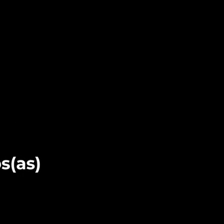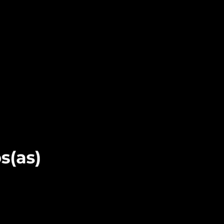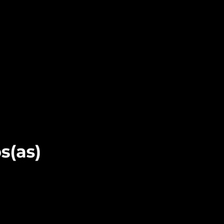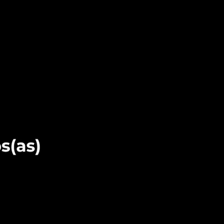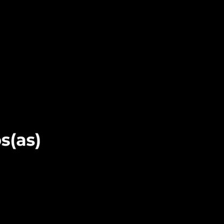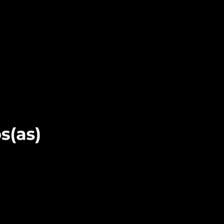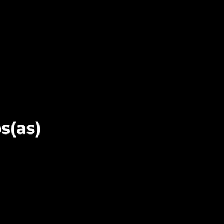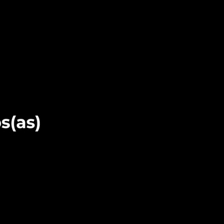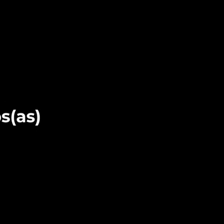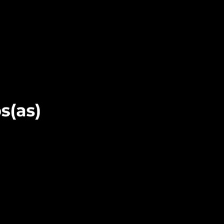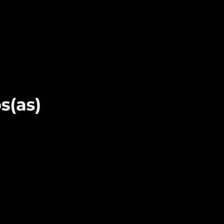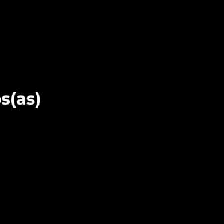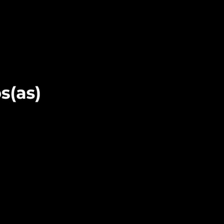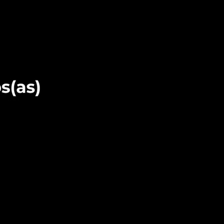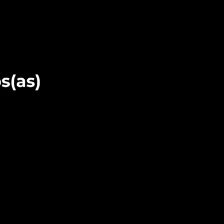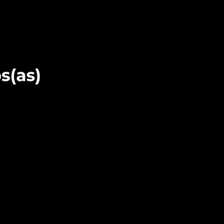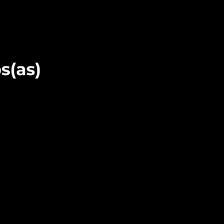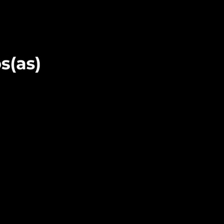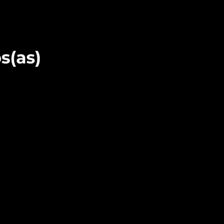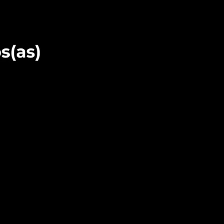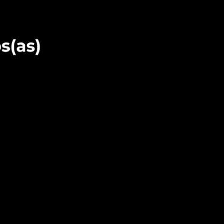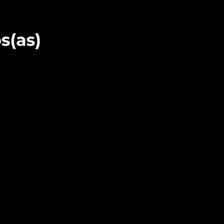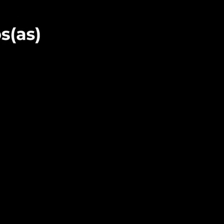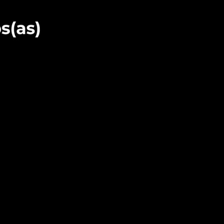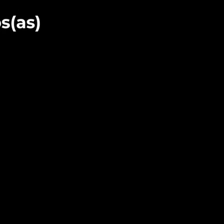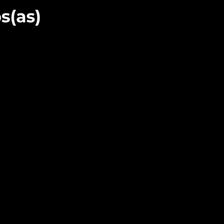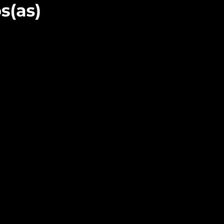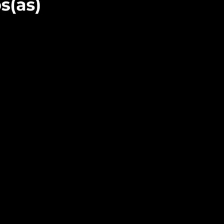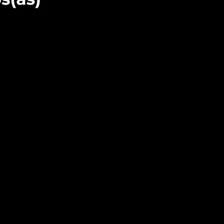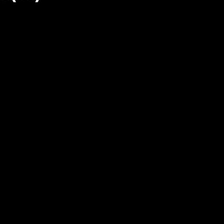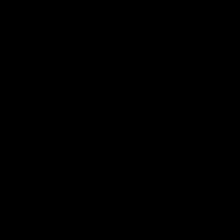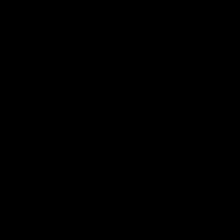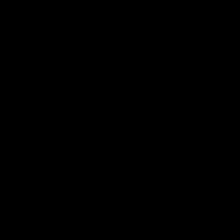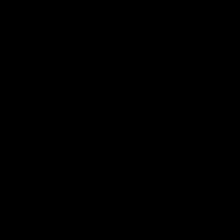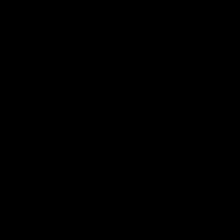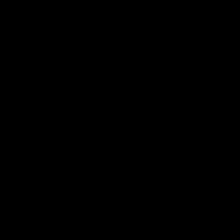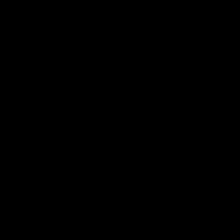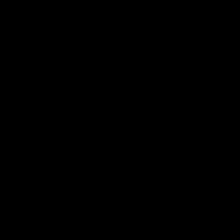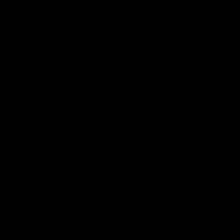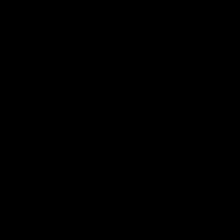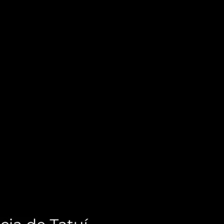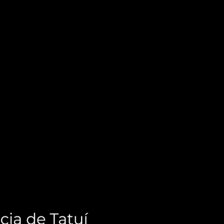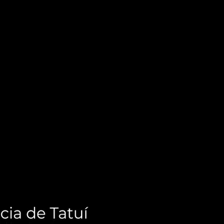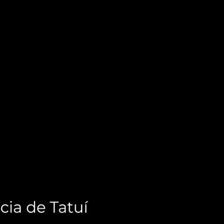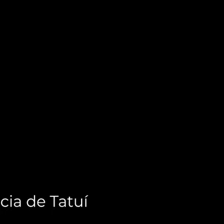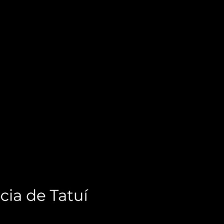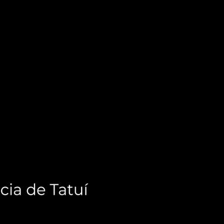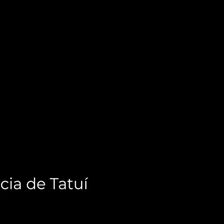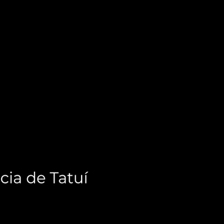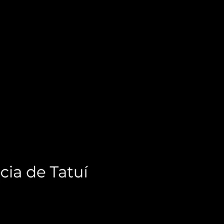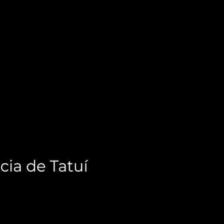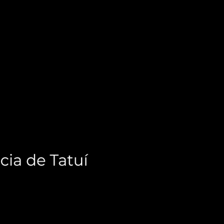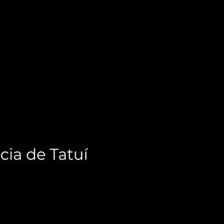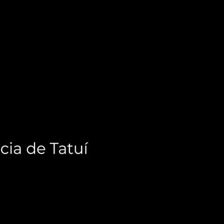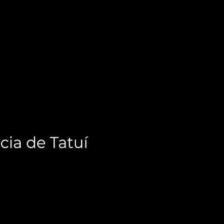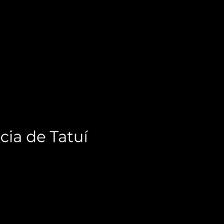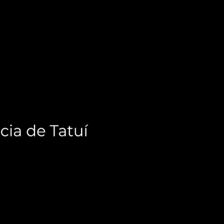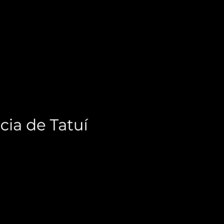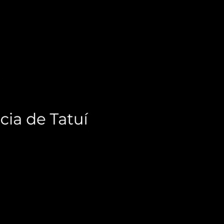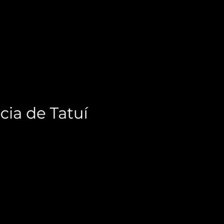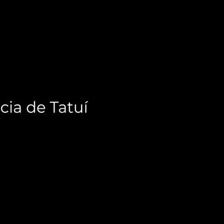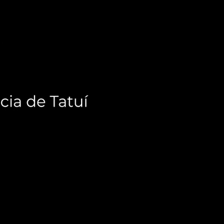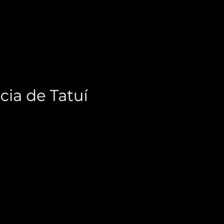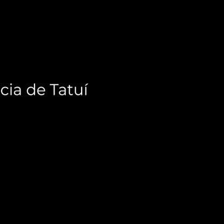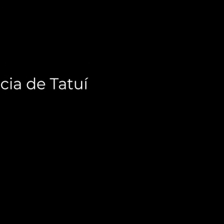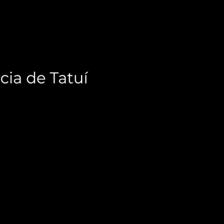Narração, Fernanda Kézia. Audiodescrição, Libras e LSE. Tradução de acessibilidade audiovisual.